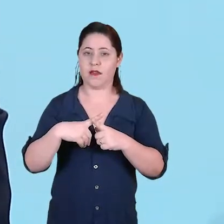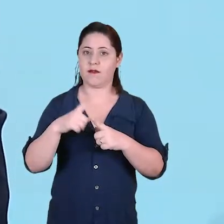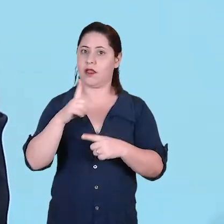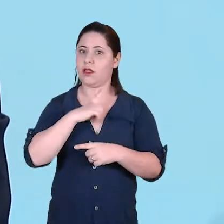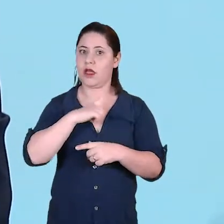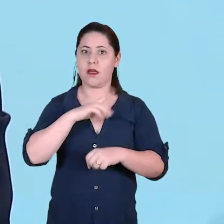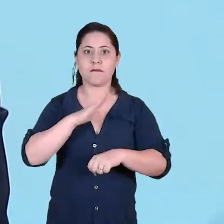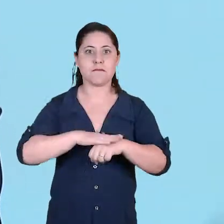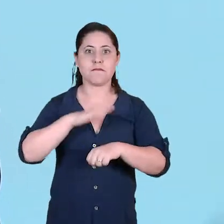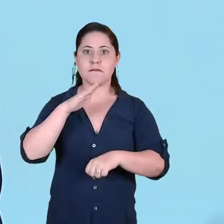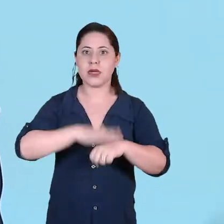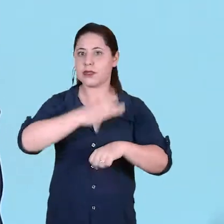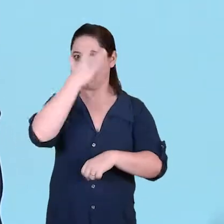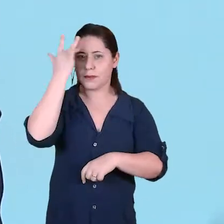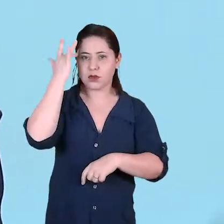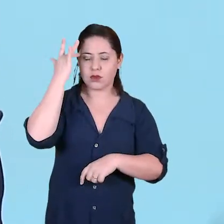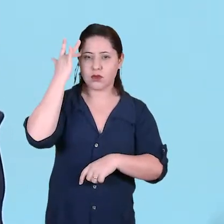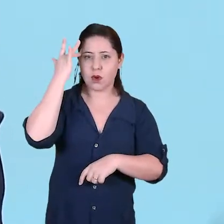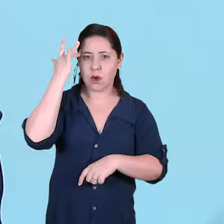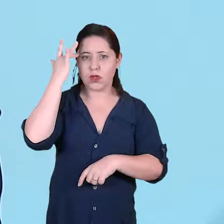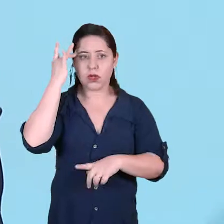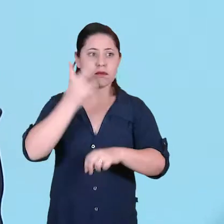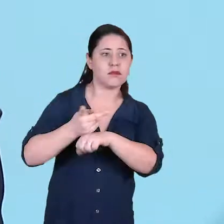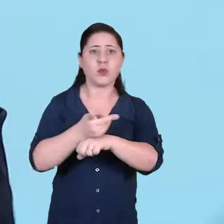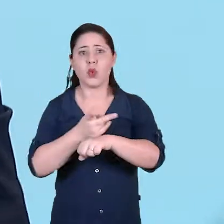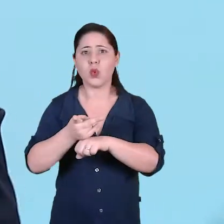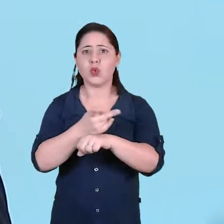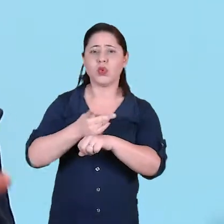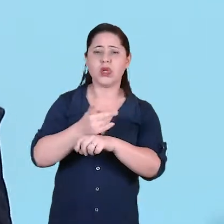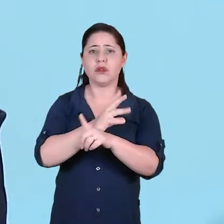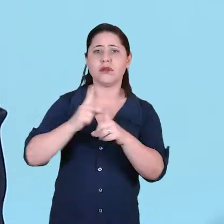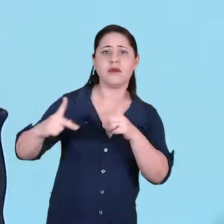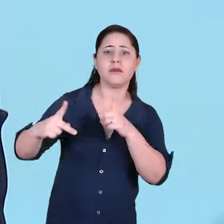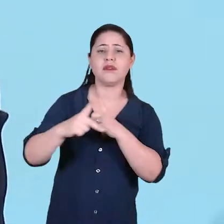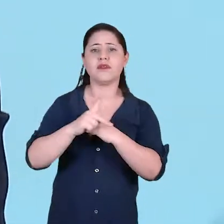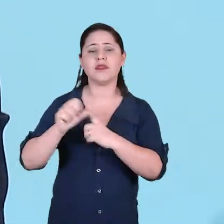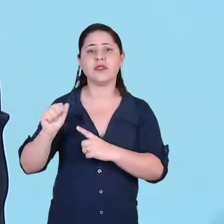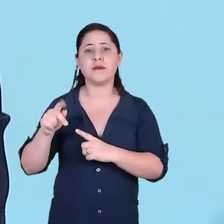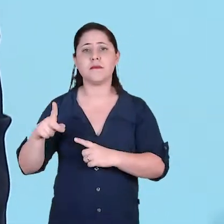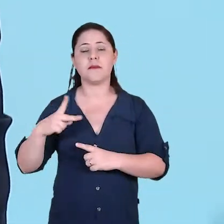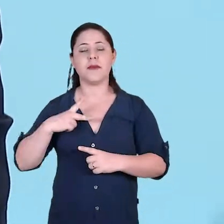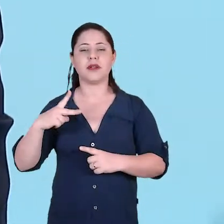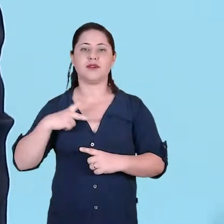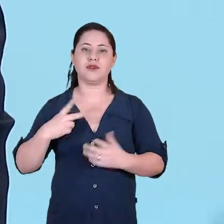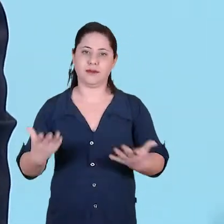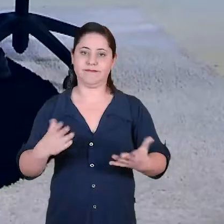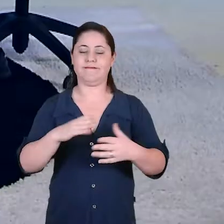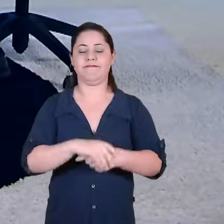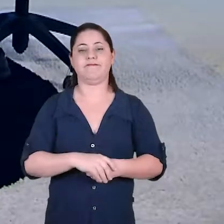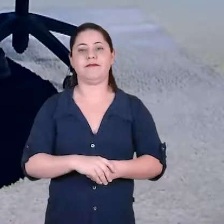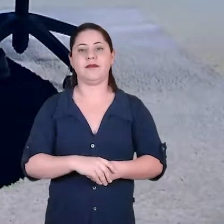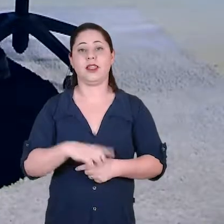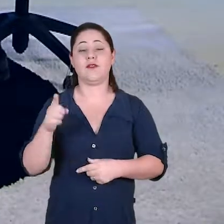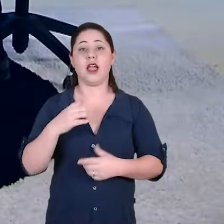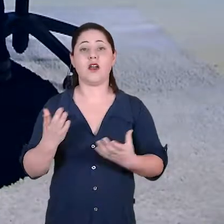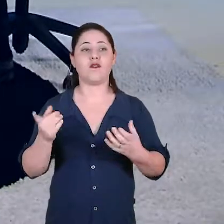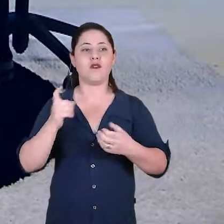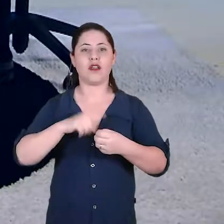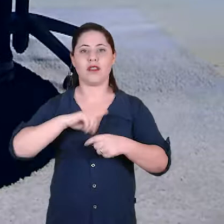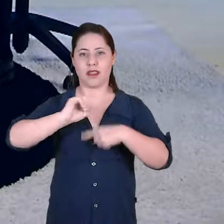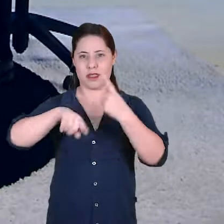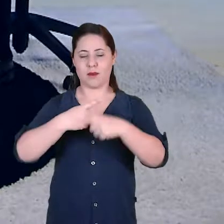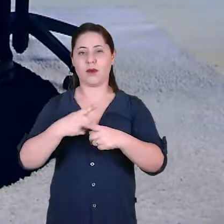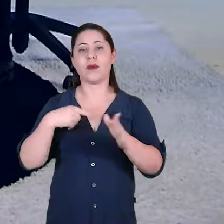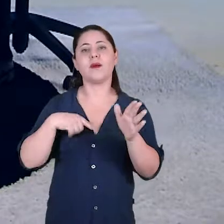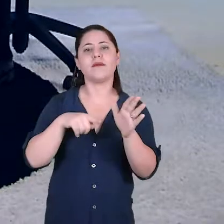muito mais gente procurando uma proposta aí de aposentadoria privada. Vamos dar um intervalinho, porque eu